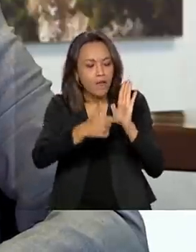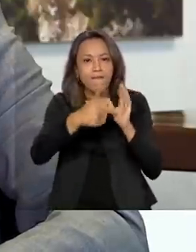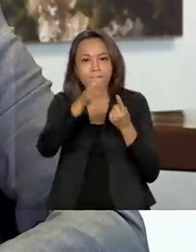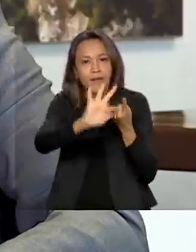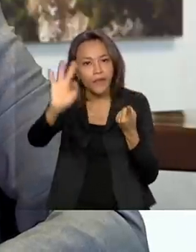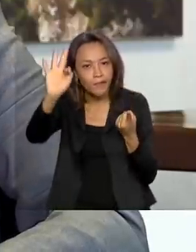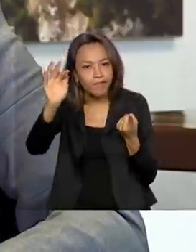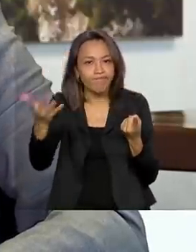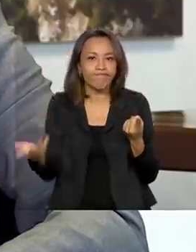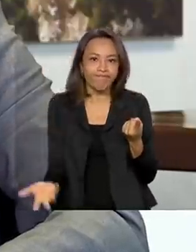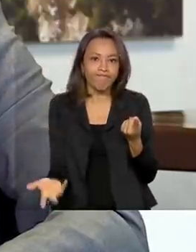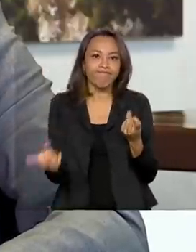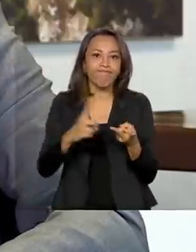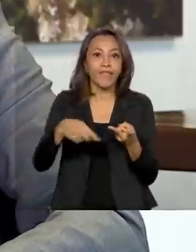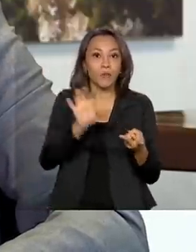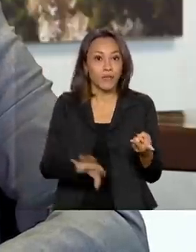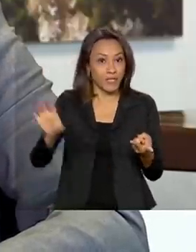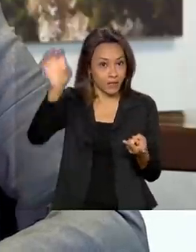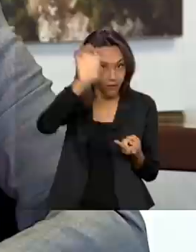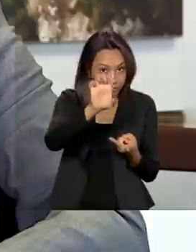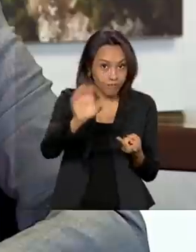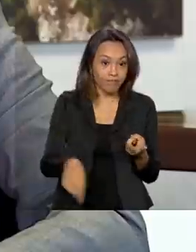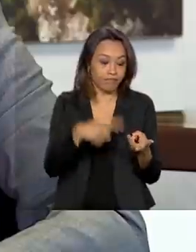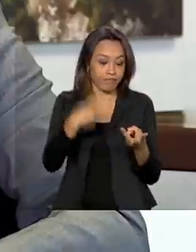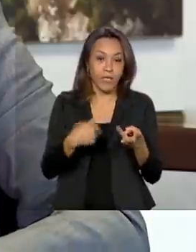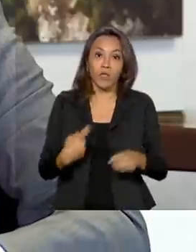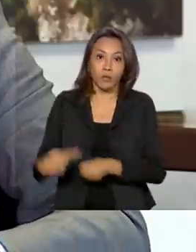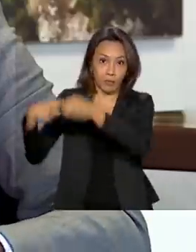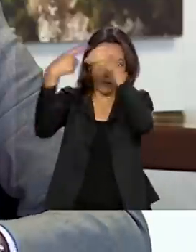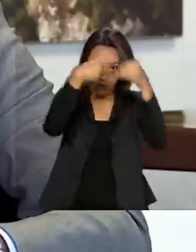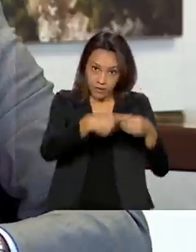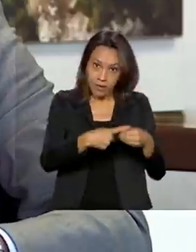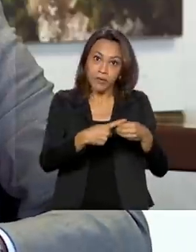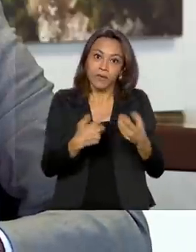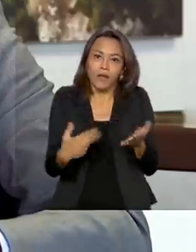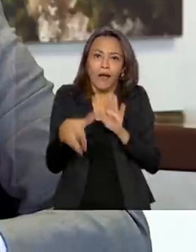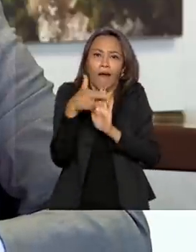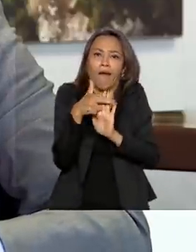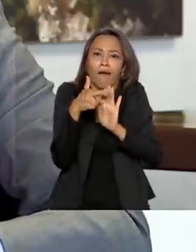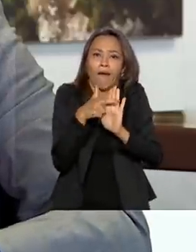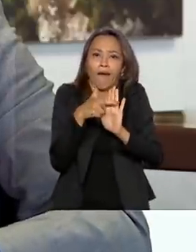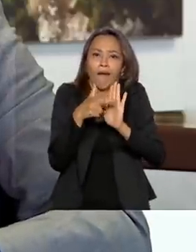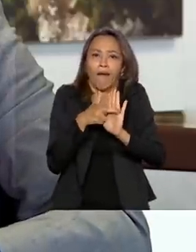federais, estaduais, municipais, regras